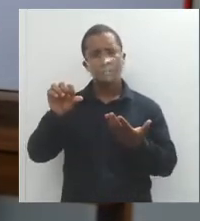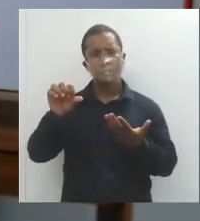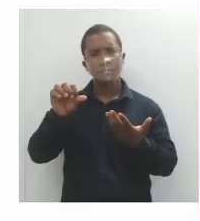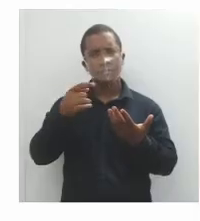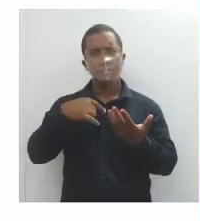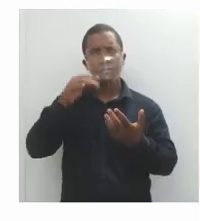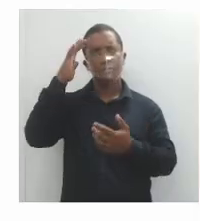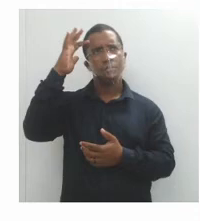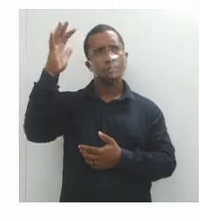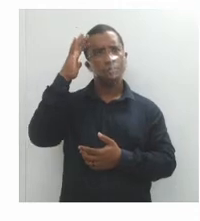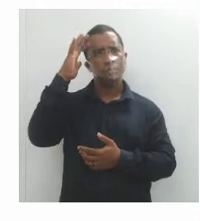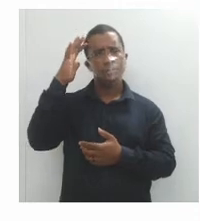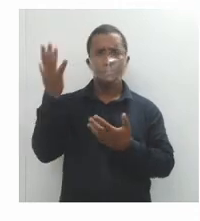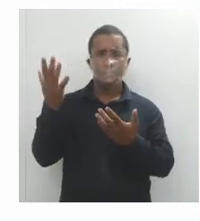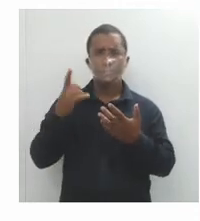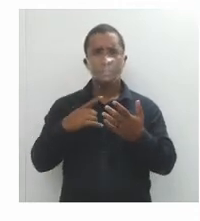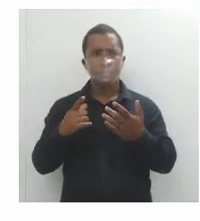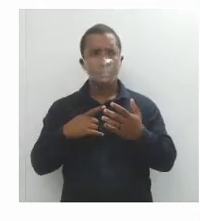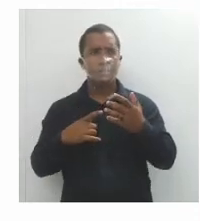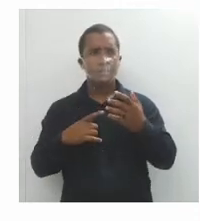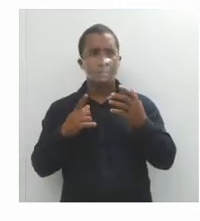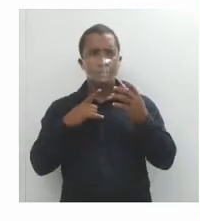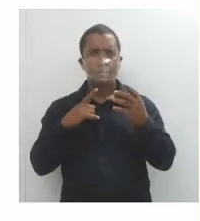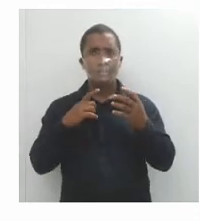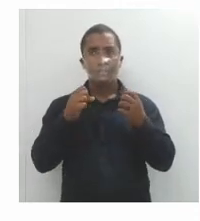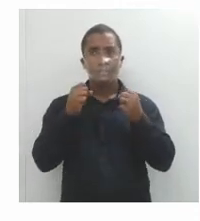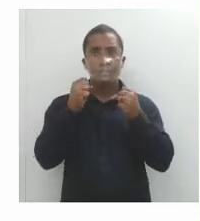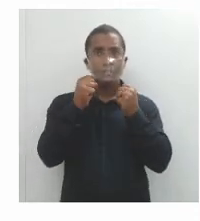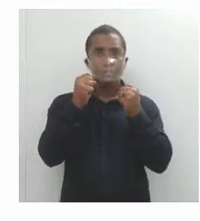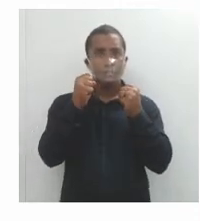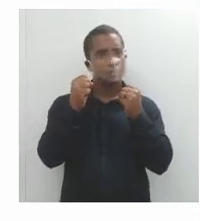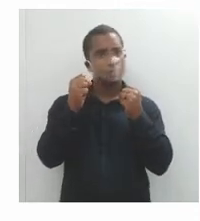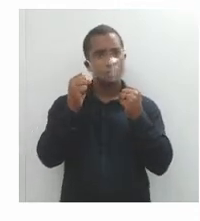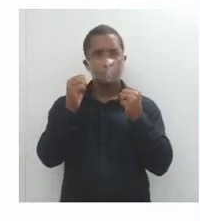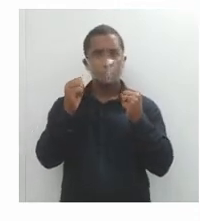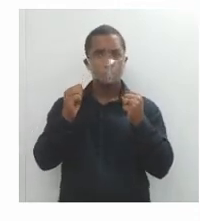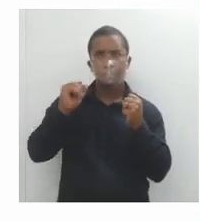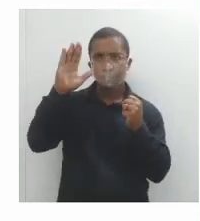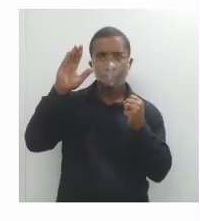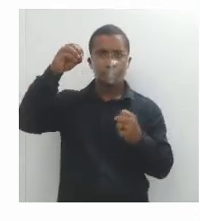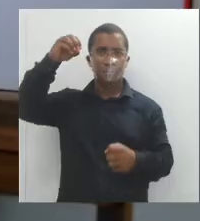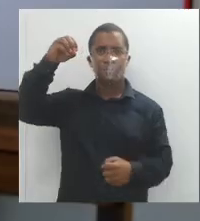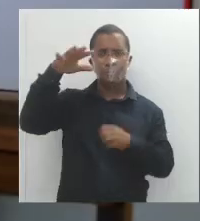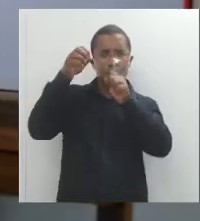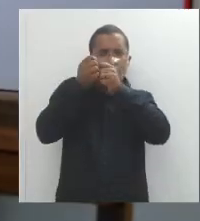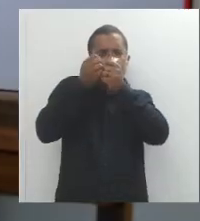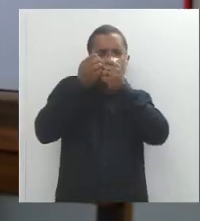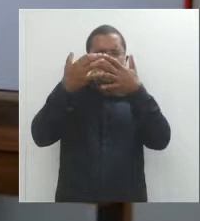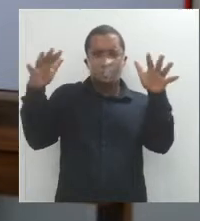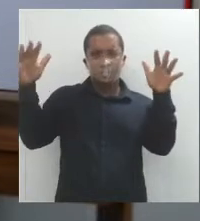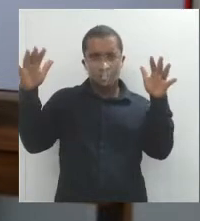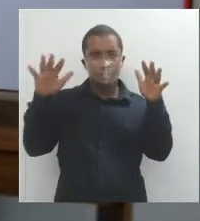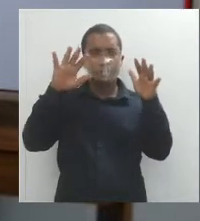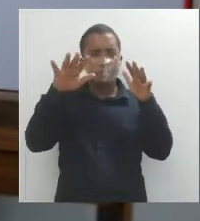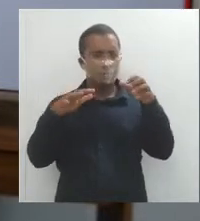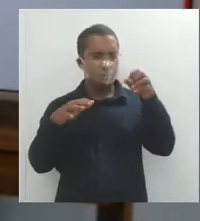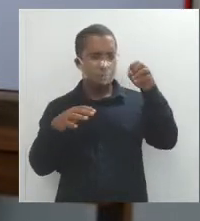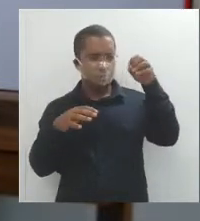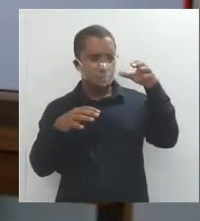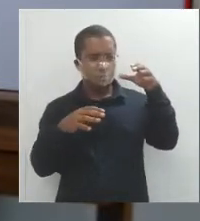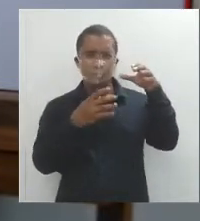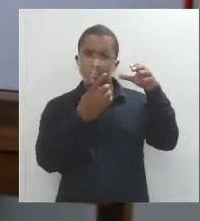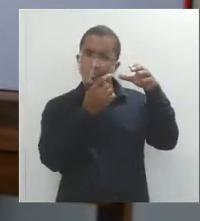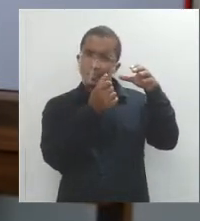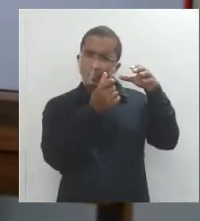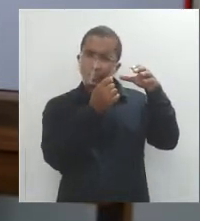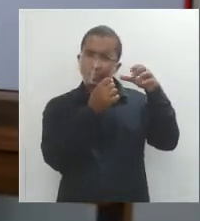imagina, né? Ó, uma lâmpada que tem muita potência, ela brilha muito. Uma lâmpada que tem pouca potência, ela